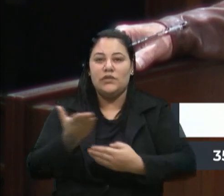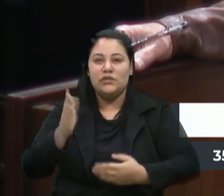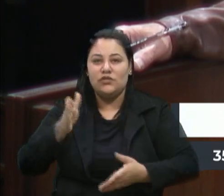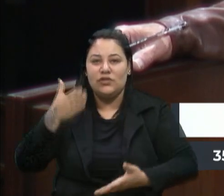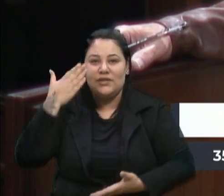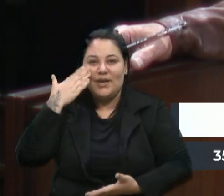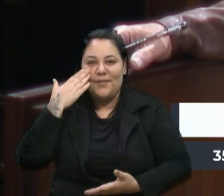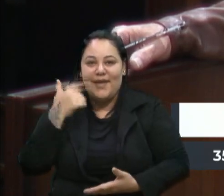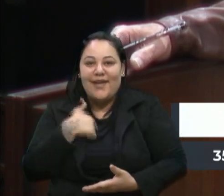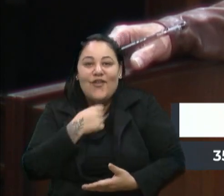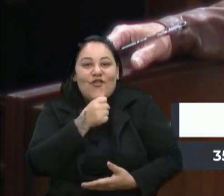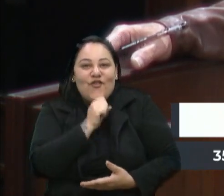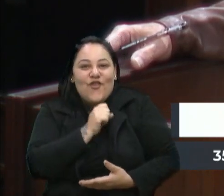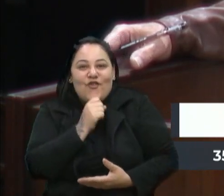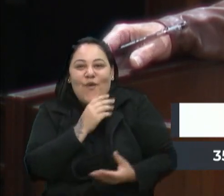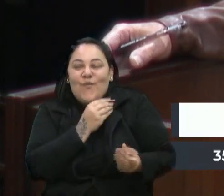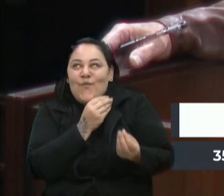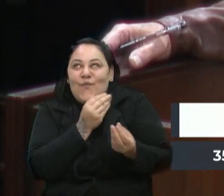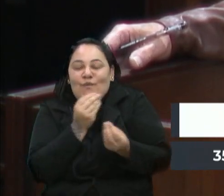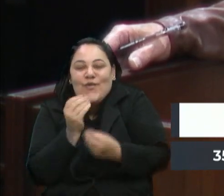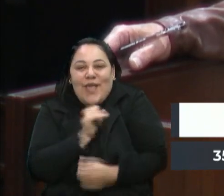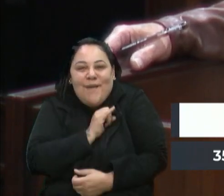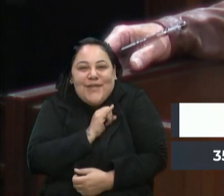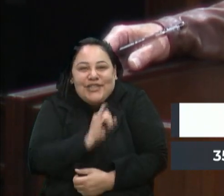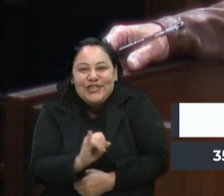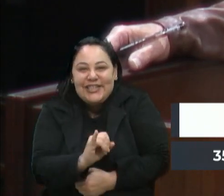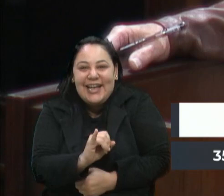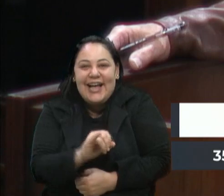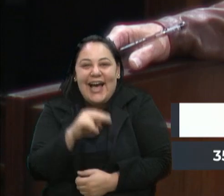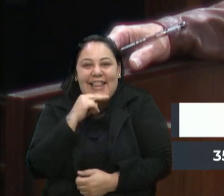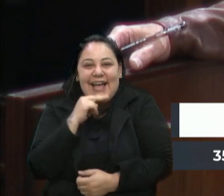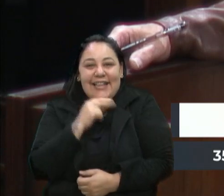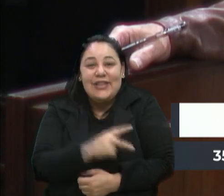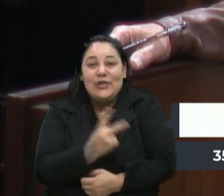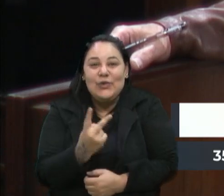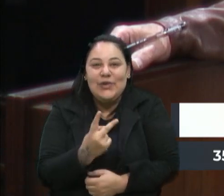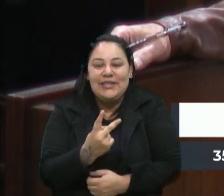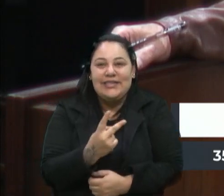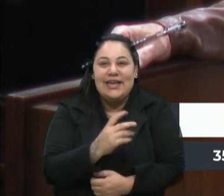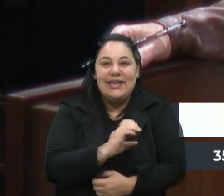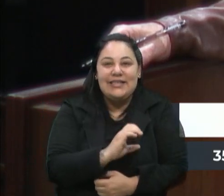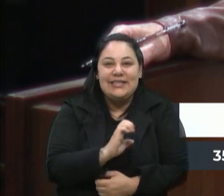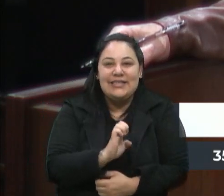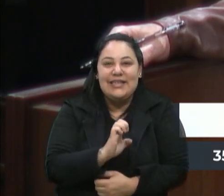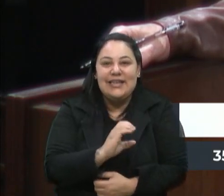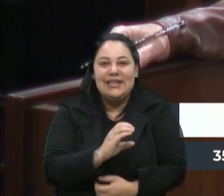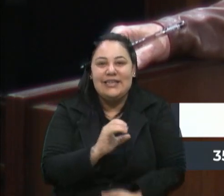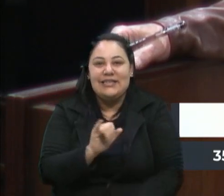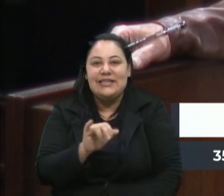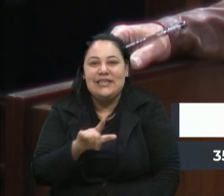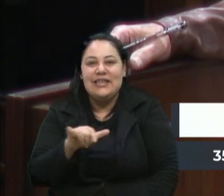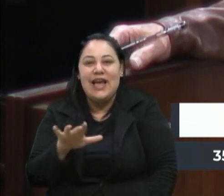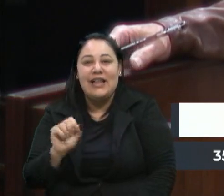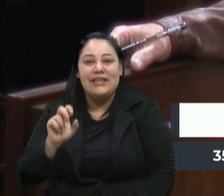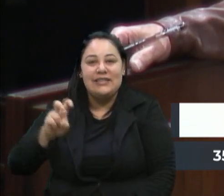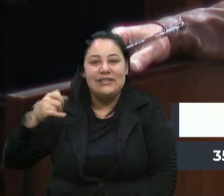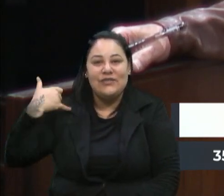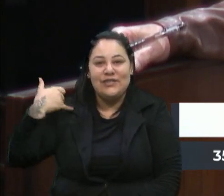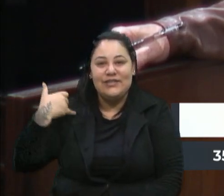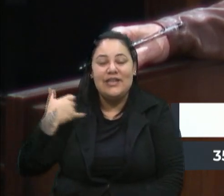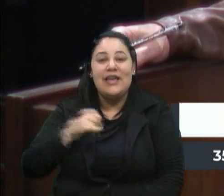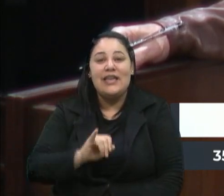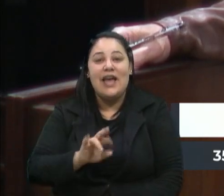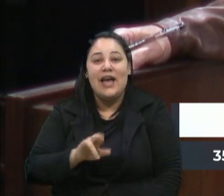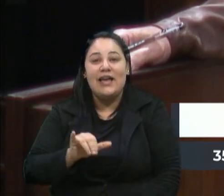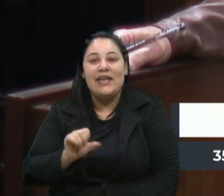avô coruja. Tenho 2 netas, a Cecília com 5 anos e a Iris com 4 meses. E quero